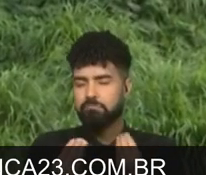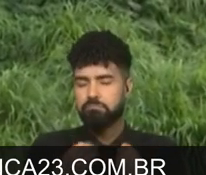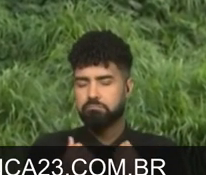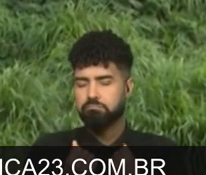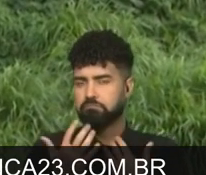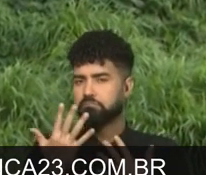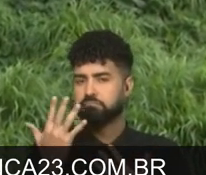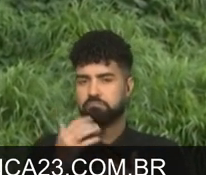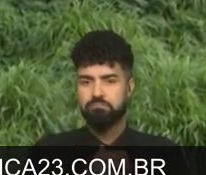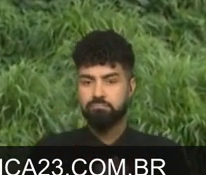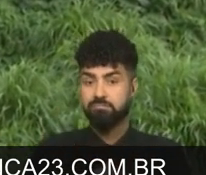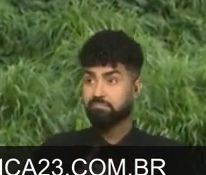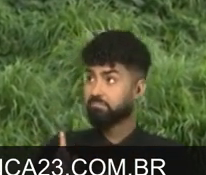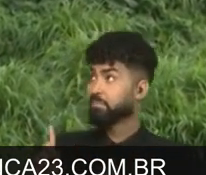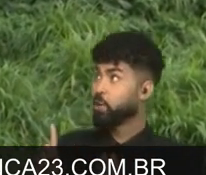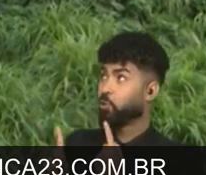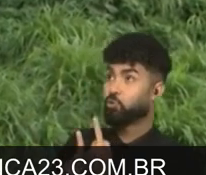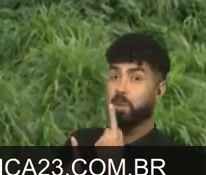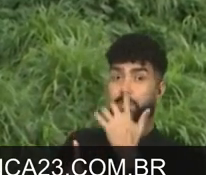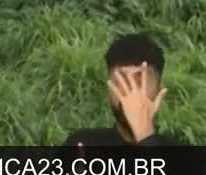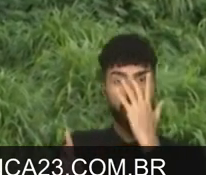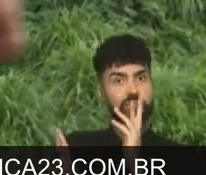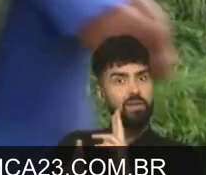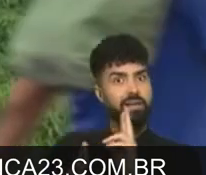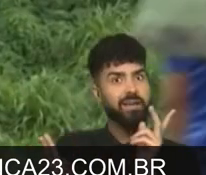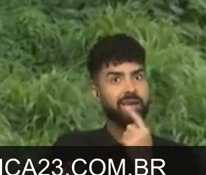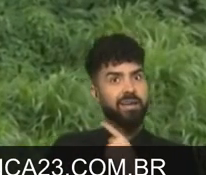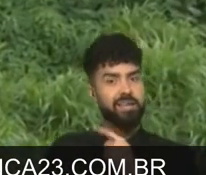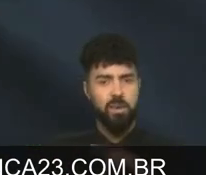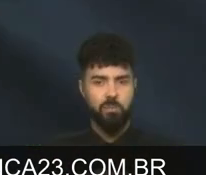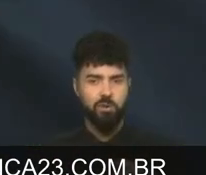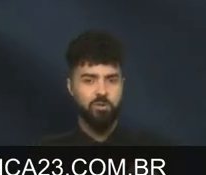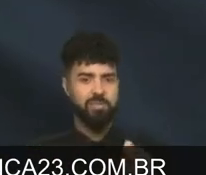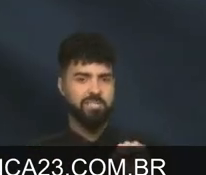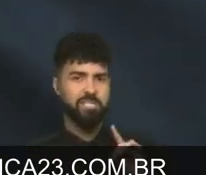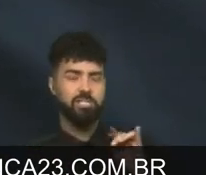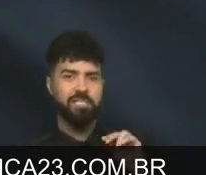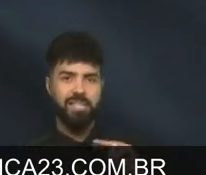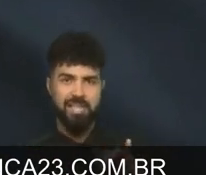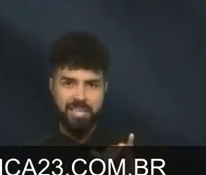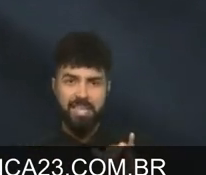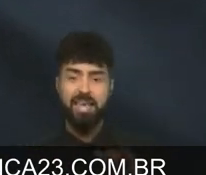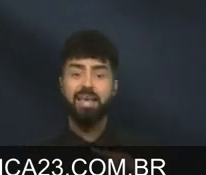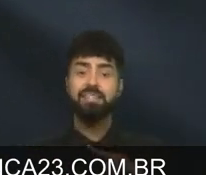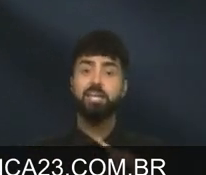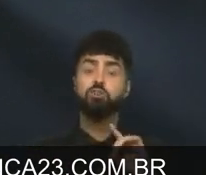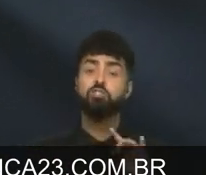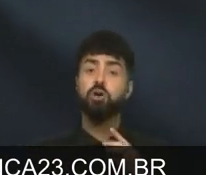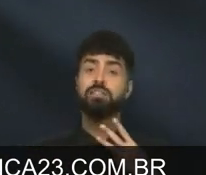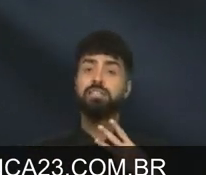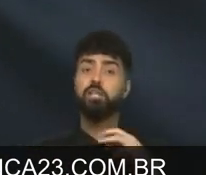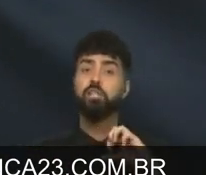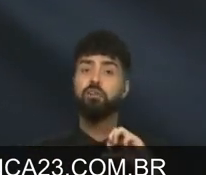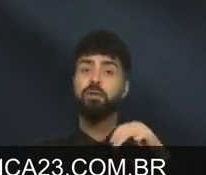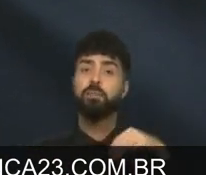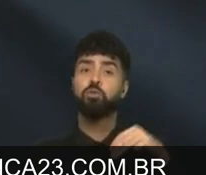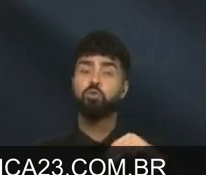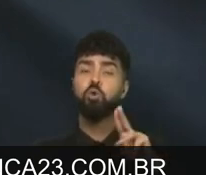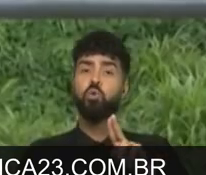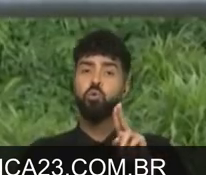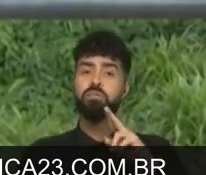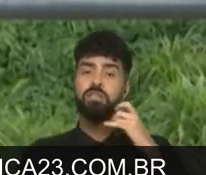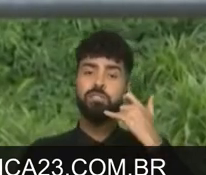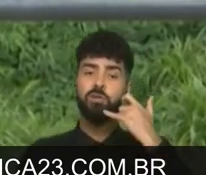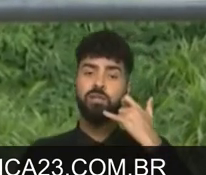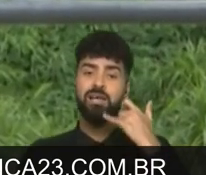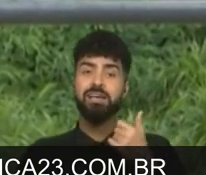encontramos alguém que fugia completamente à regra. Professor Sidney tinha apenas 39 minutos de uso do celular